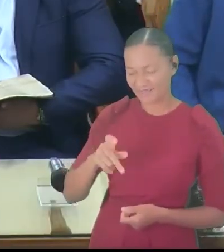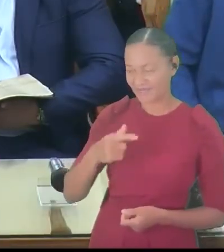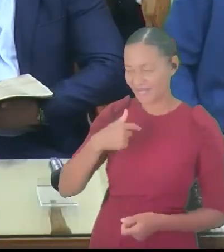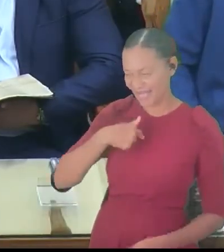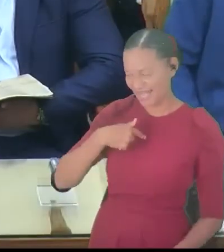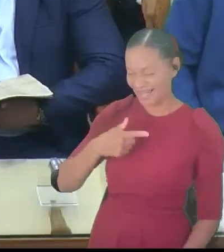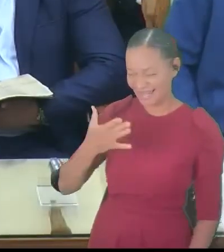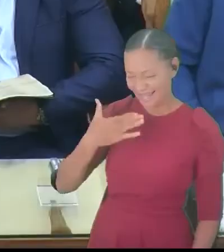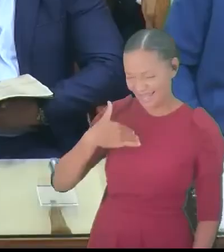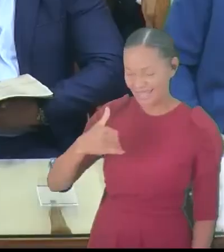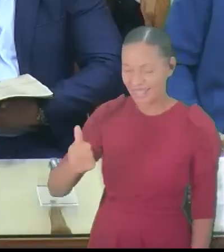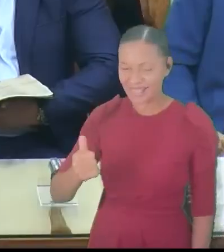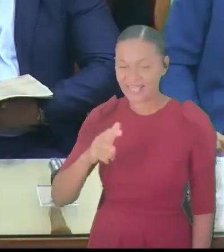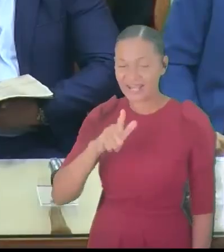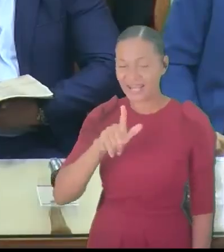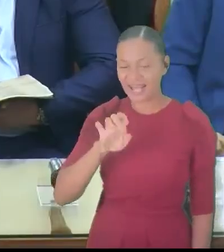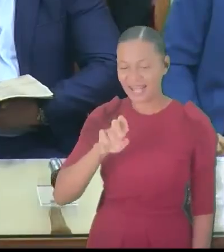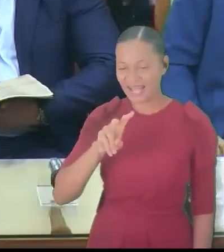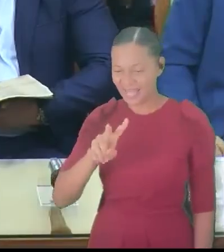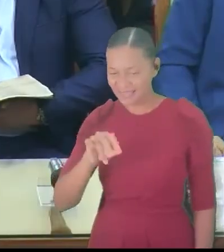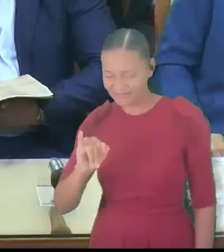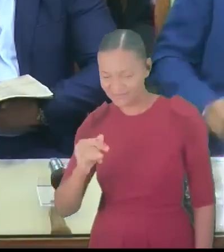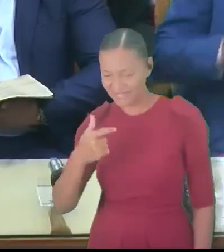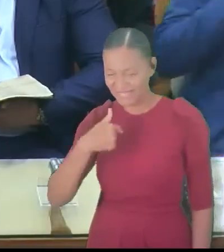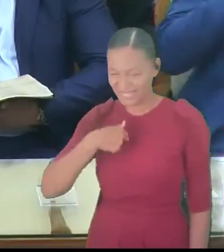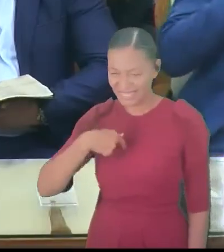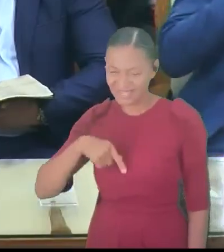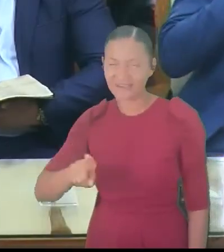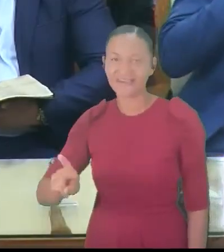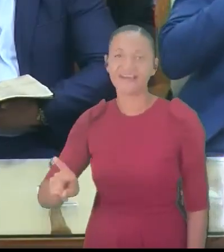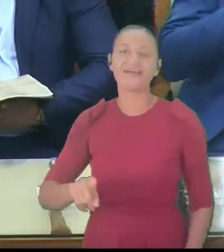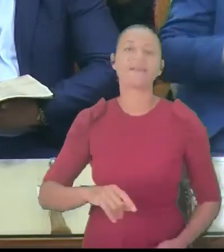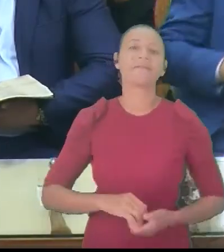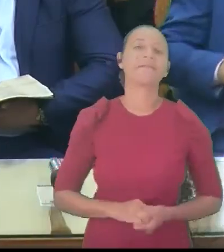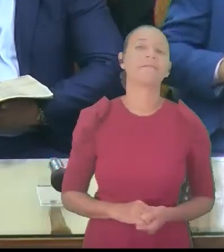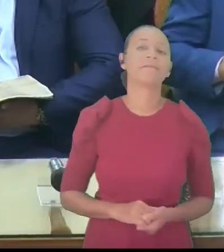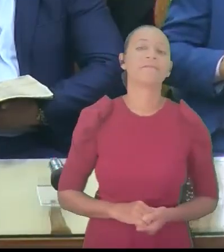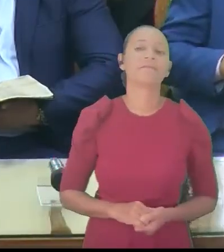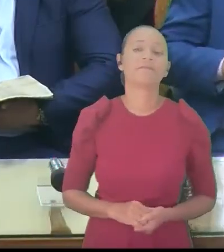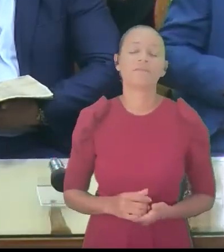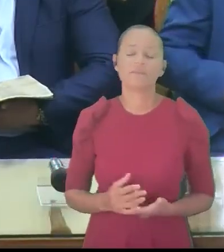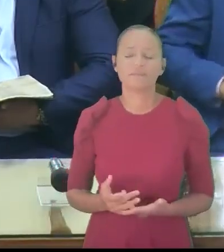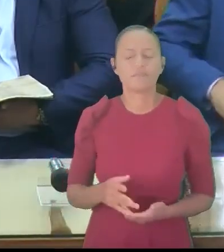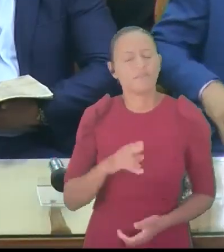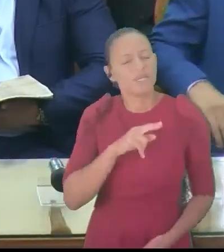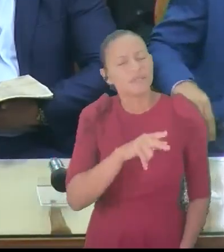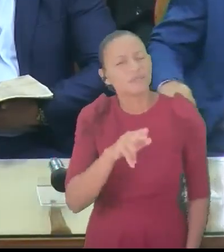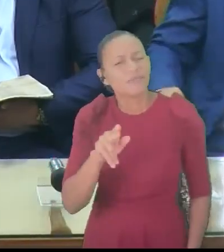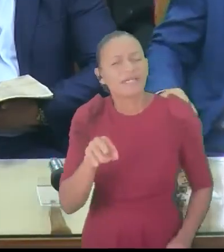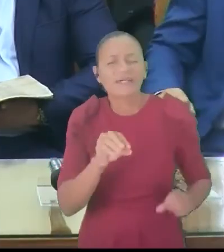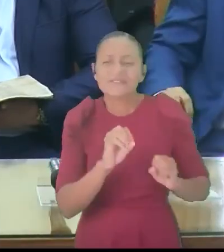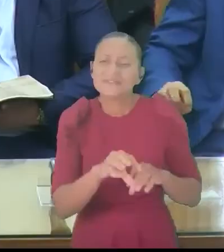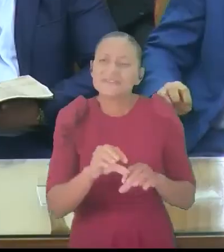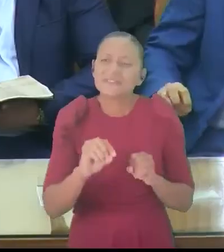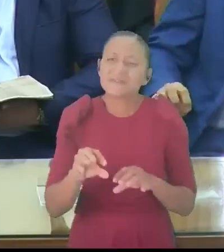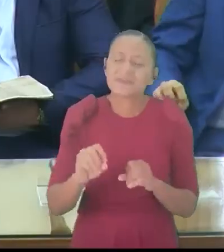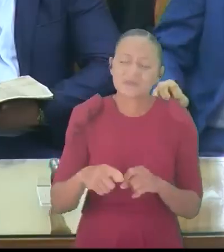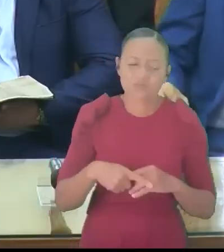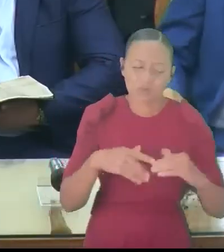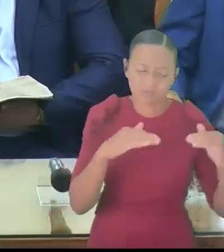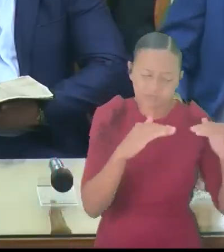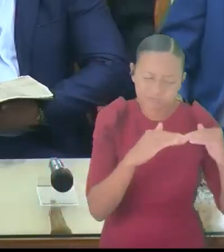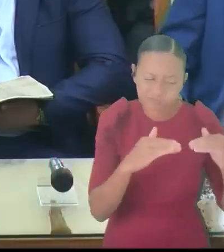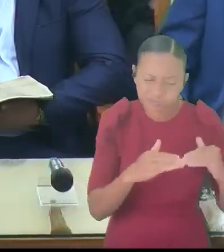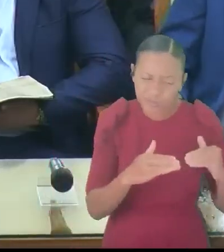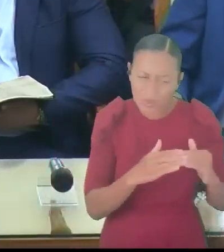leve-me. Mas tinha uma irmã que dizia, leve eu, pai. Meu irmão, quem está por trás dessa doutrina? De acordo com o que nós estamos